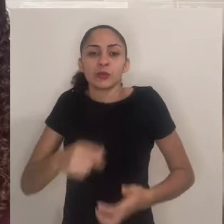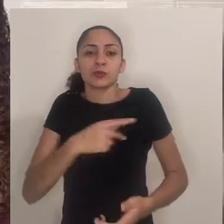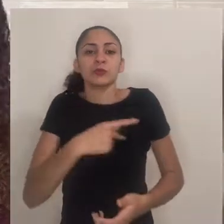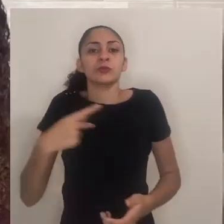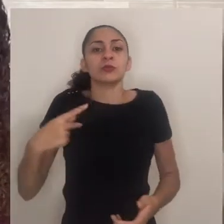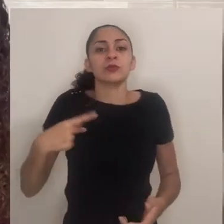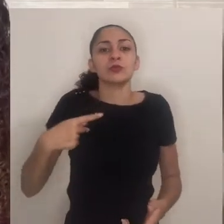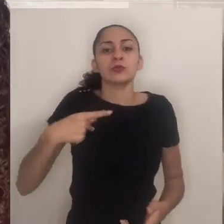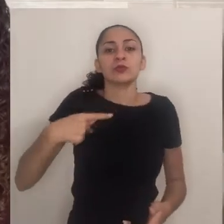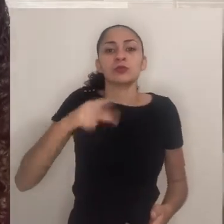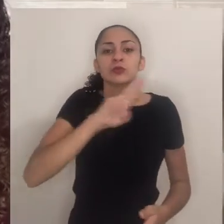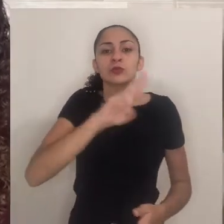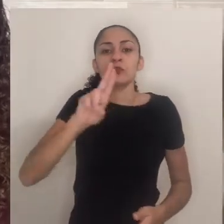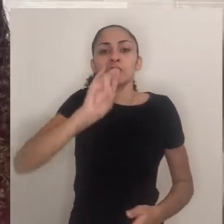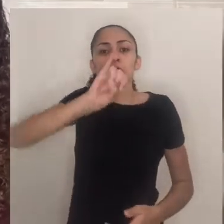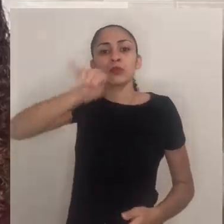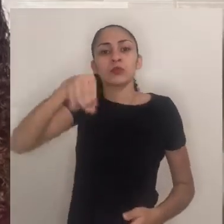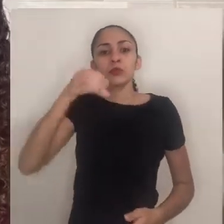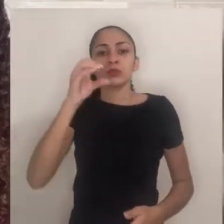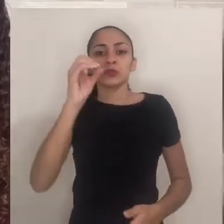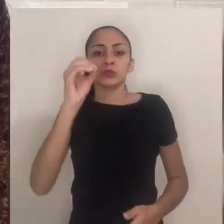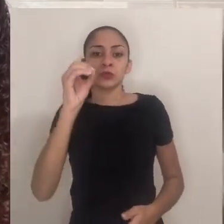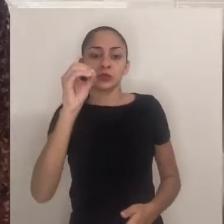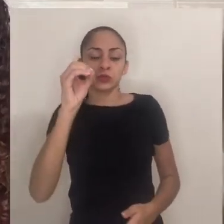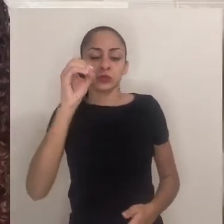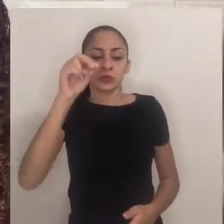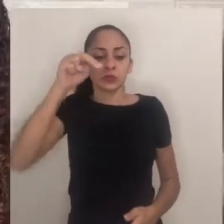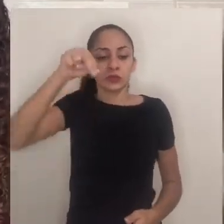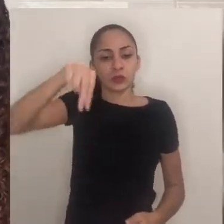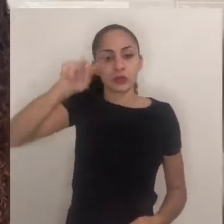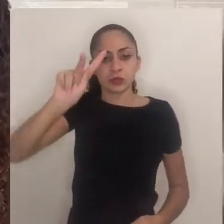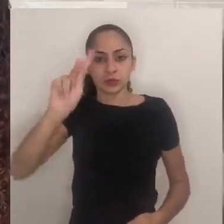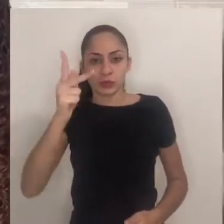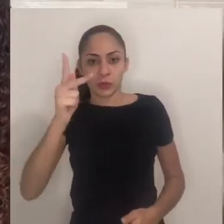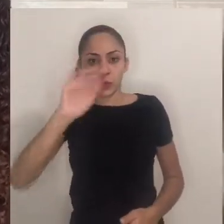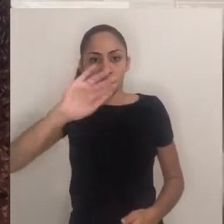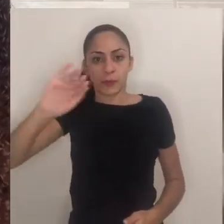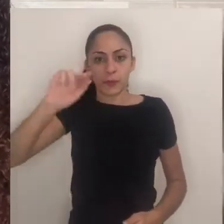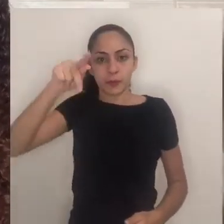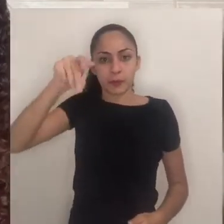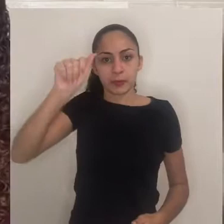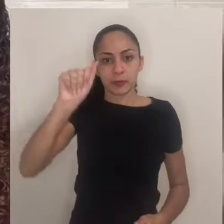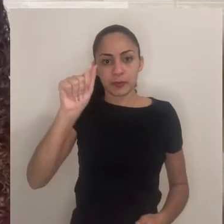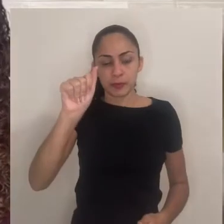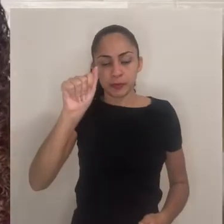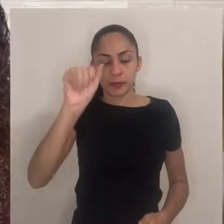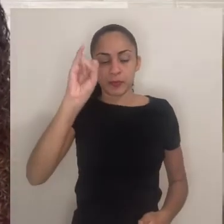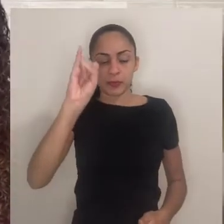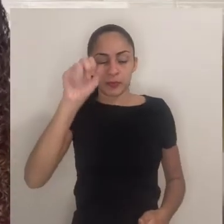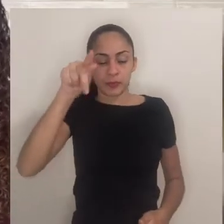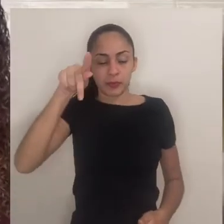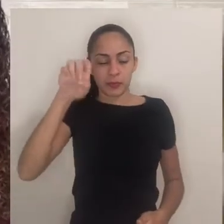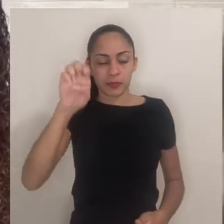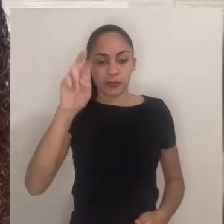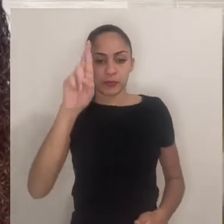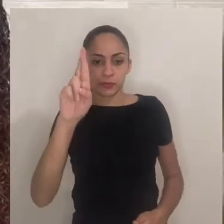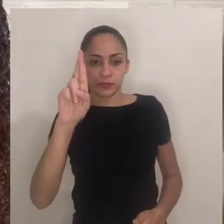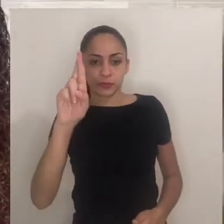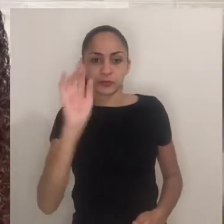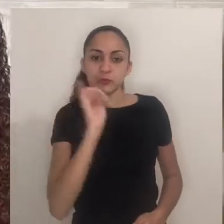O pastor John Piper falou uma vez uma frase que me marcou muito, que dizia algo assim: